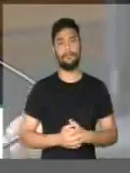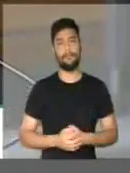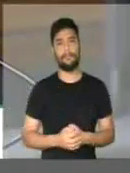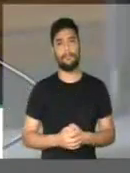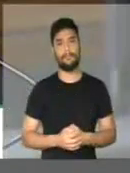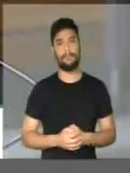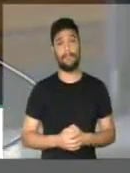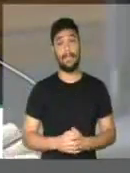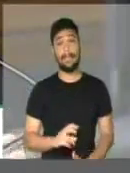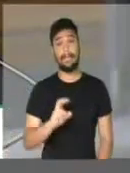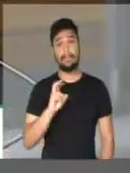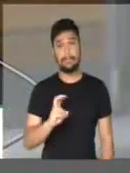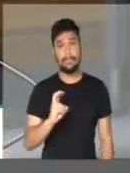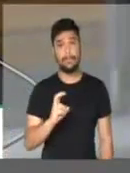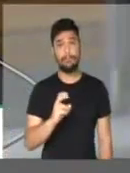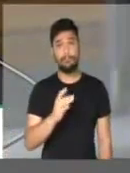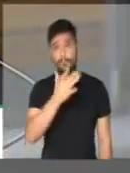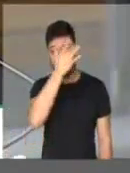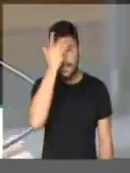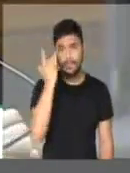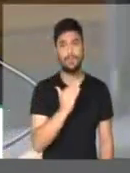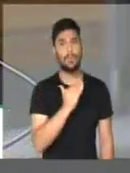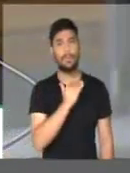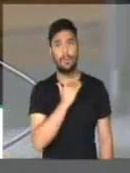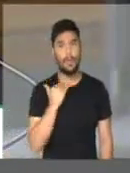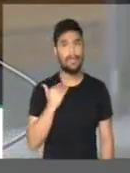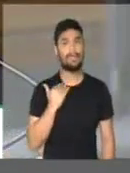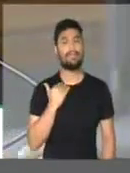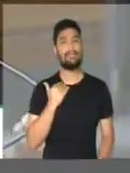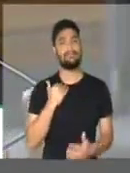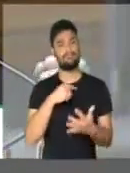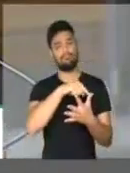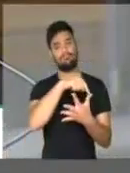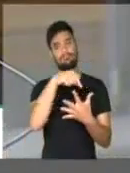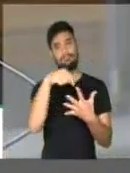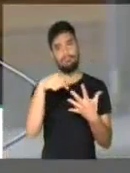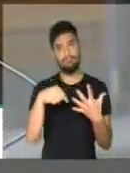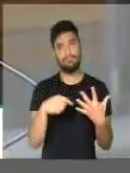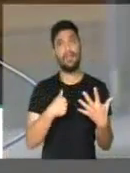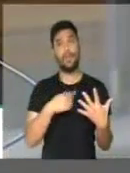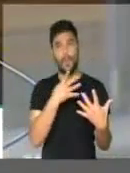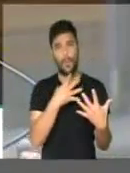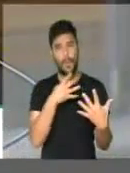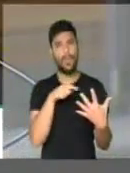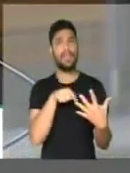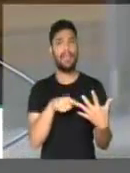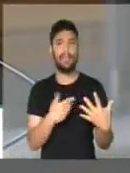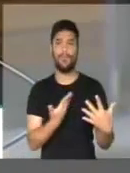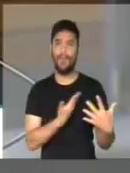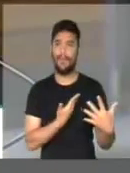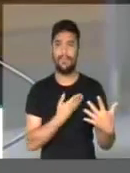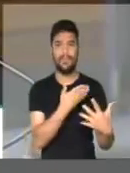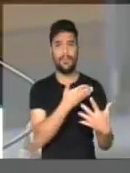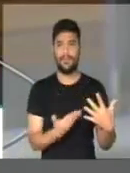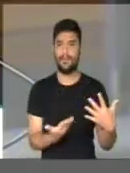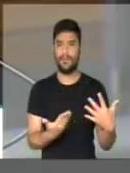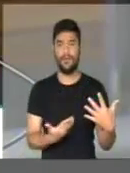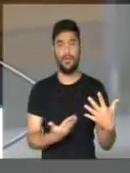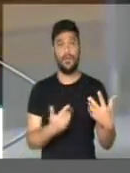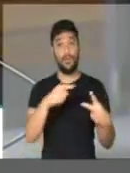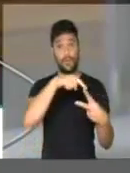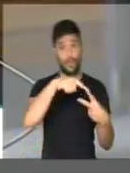perda de cinco vidas em brumadinho de pessoas que conheço sou amigo delas